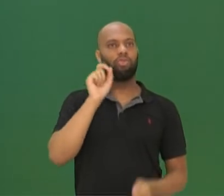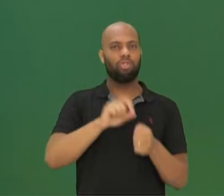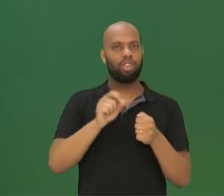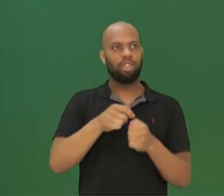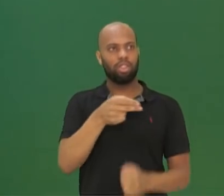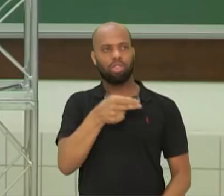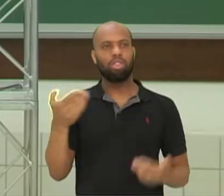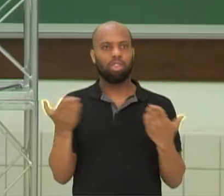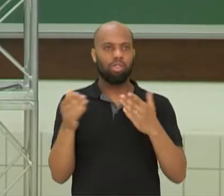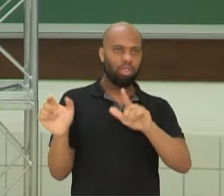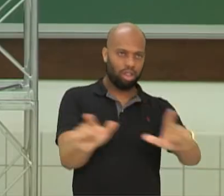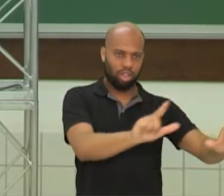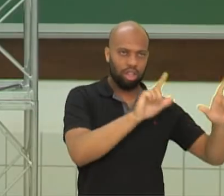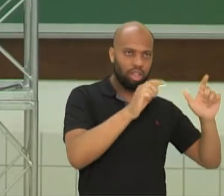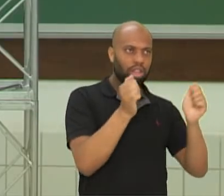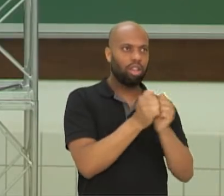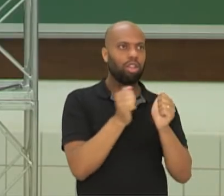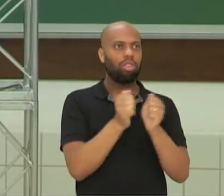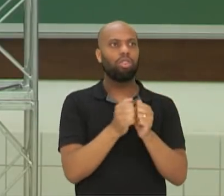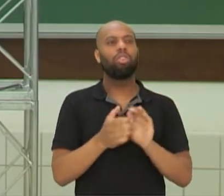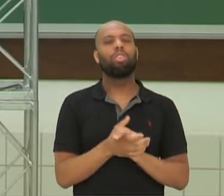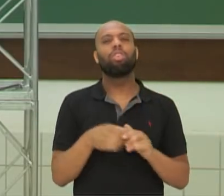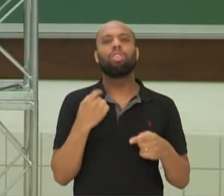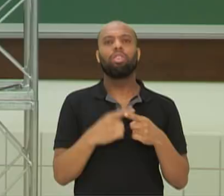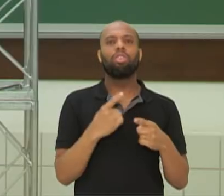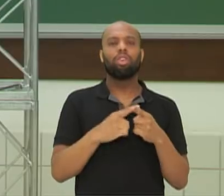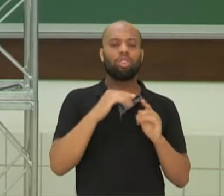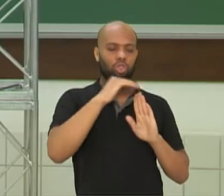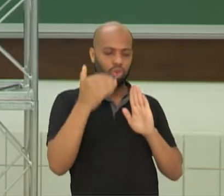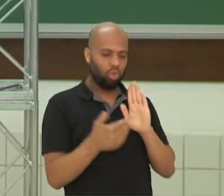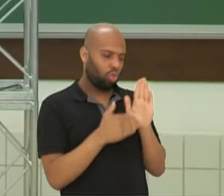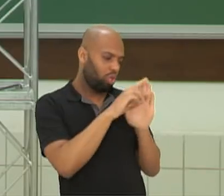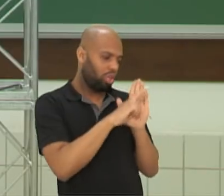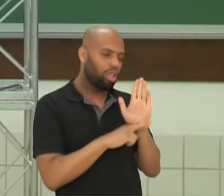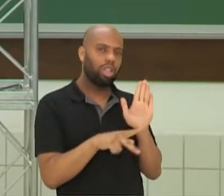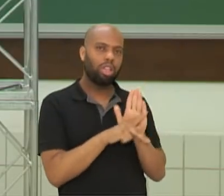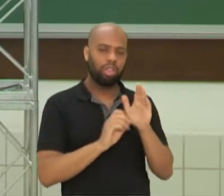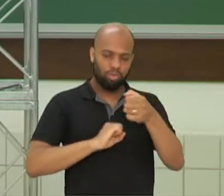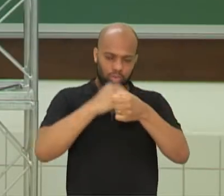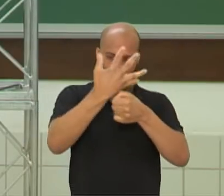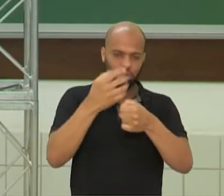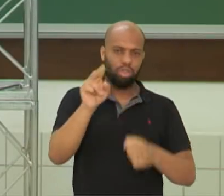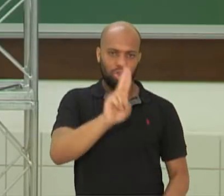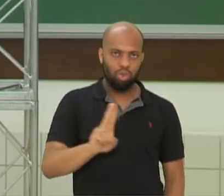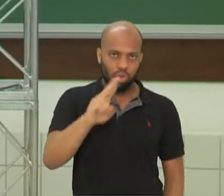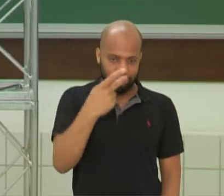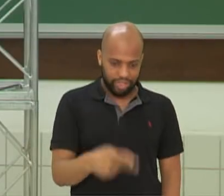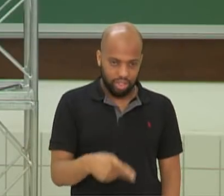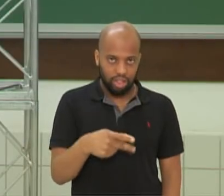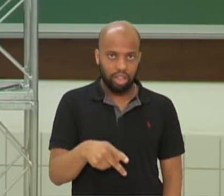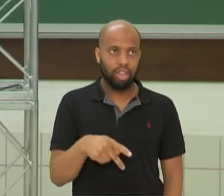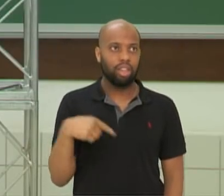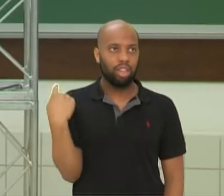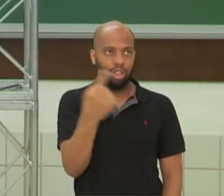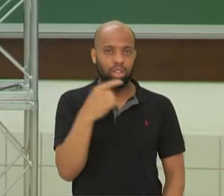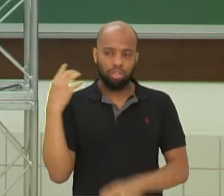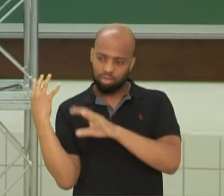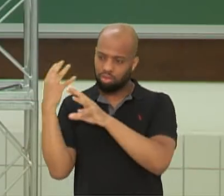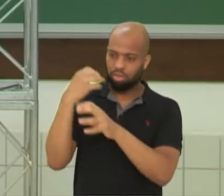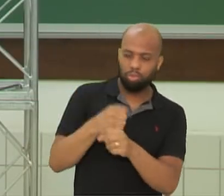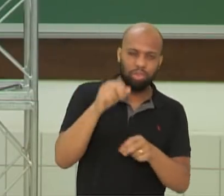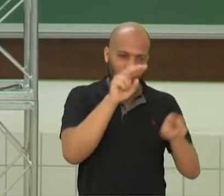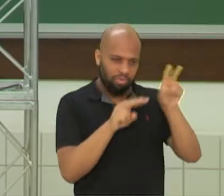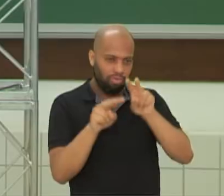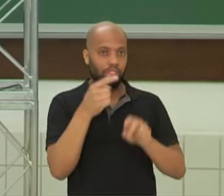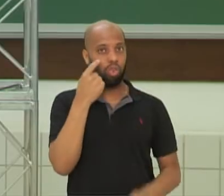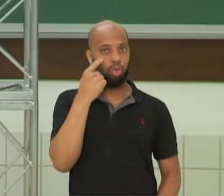Vamos voltar para a tela? Olha, todas as propriedades de potenciação que a gente aplica aqui, a gente revisa,